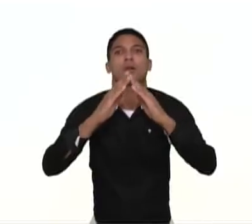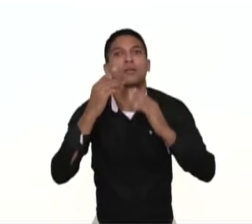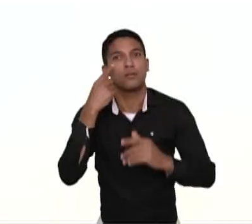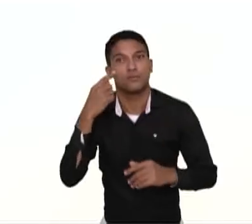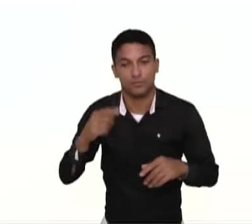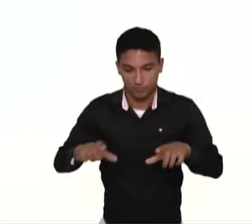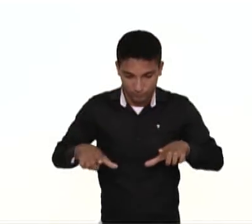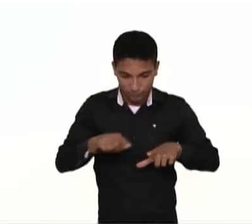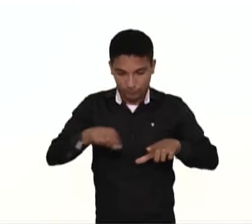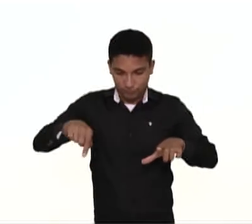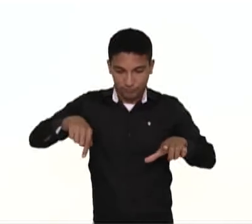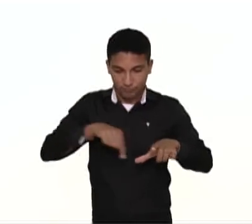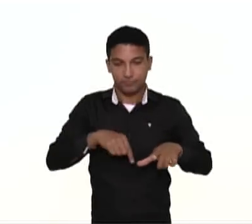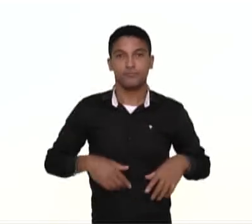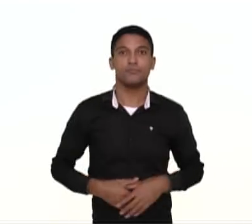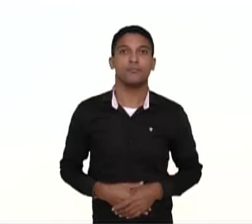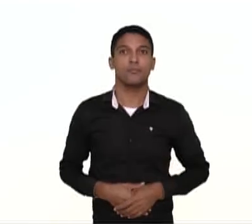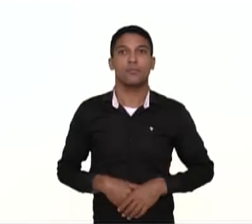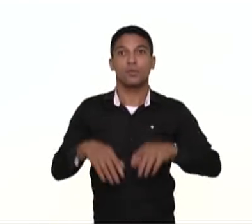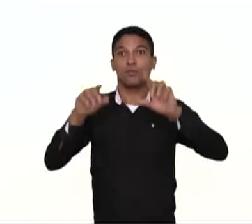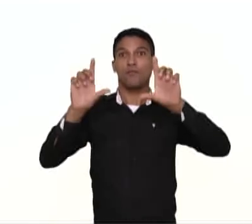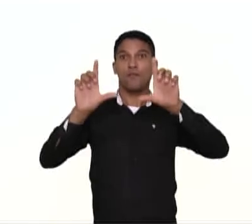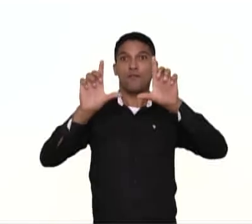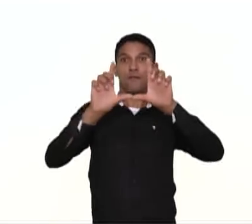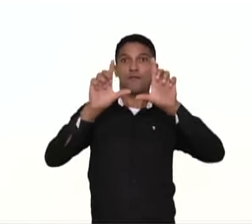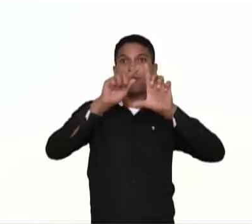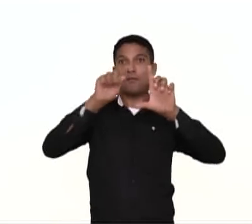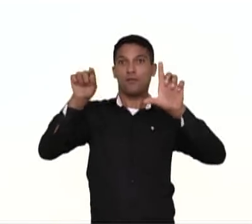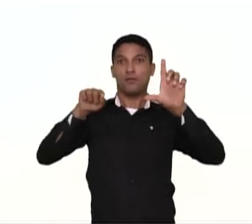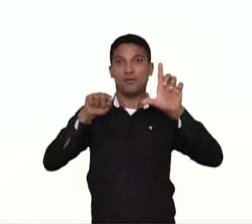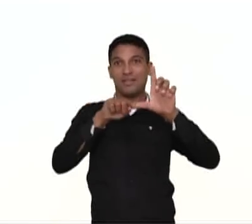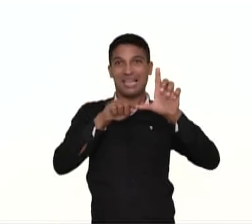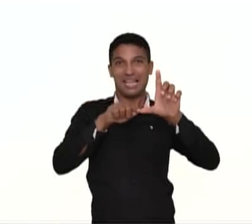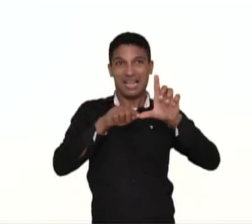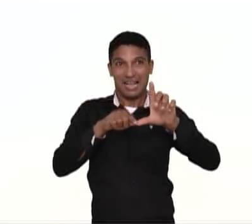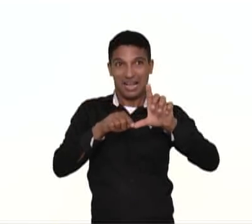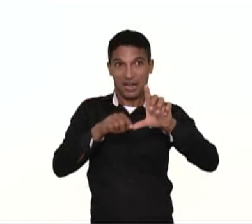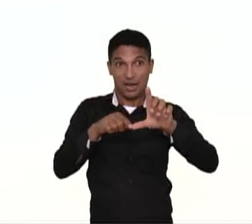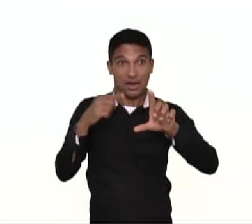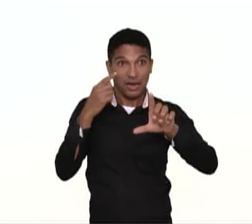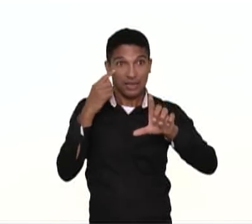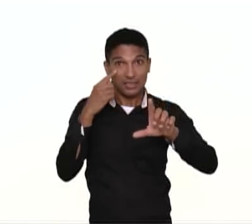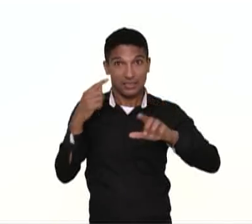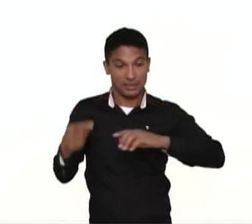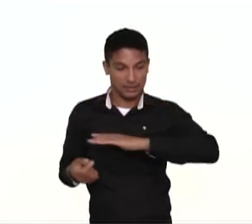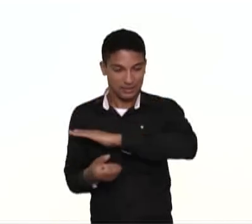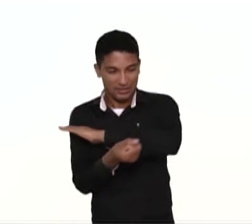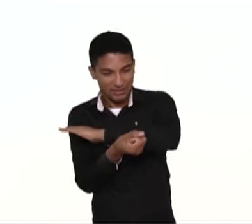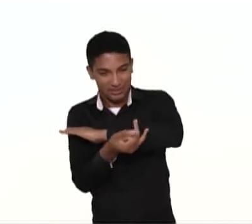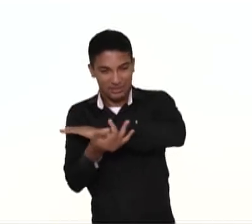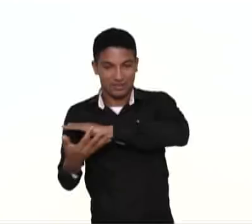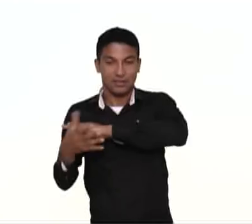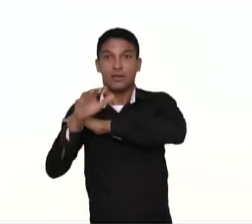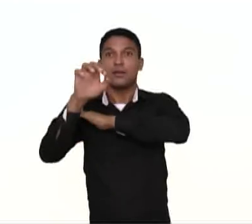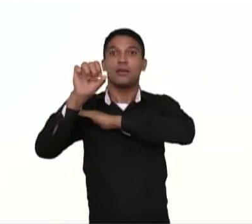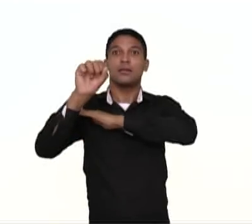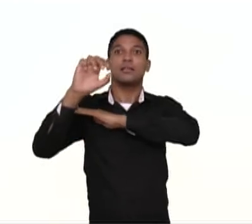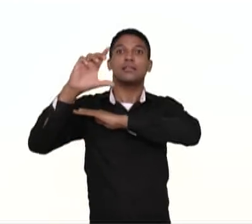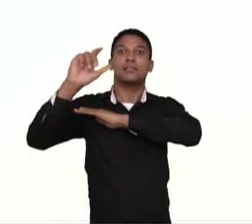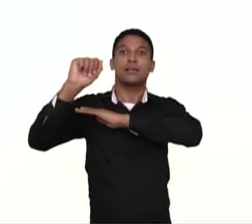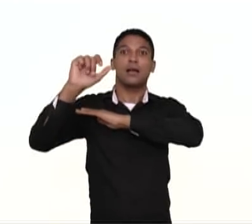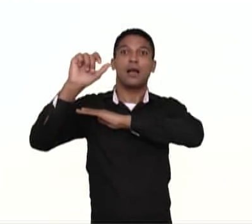escala do desenho é de 1 para 45, e isso aí eu imagino que você já sabe o que